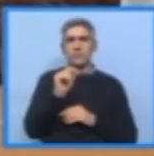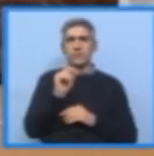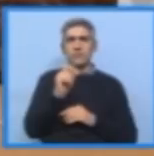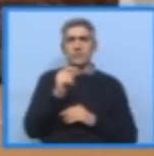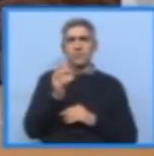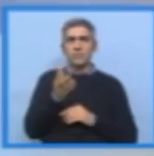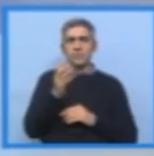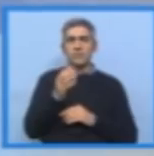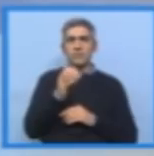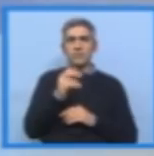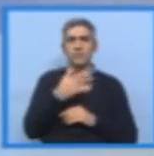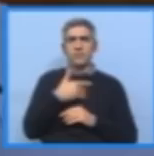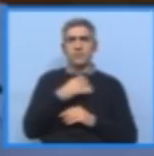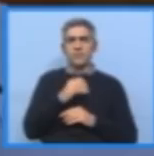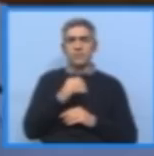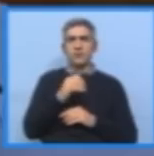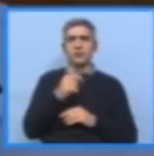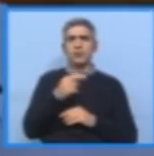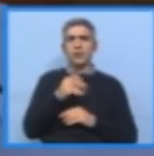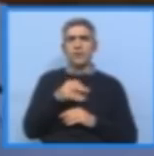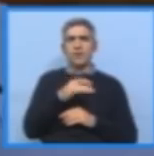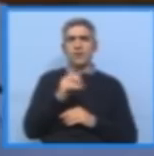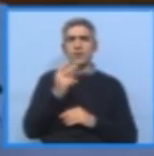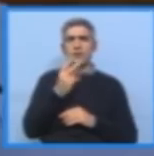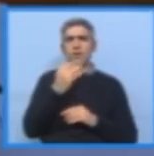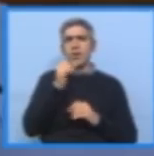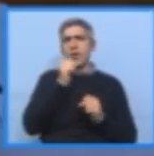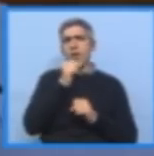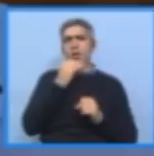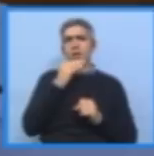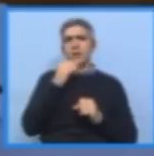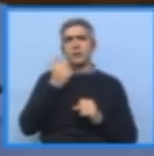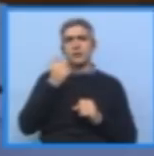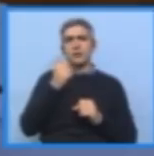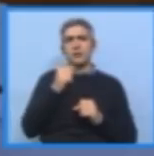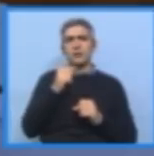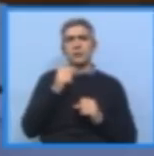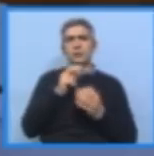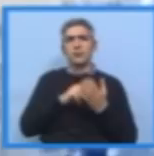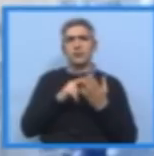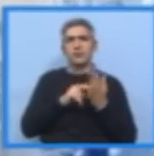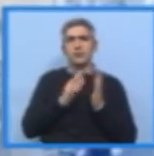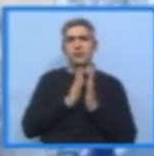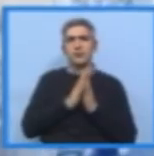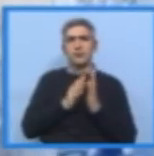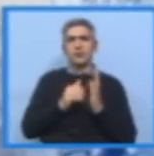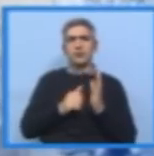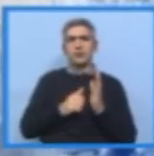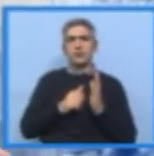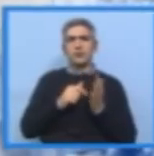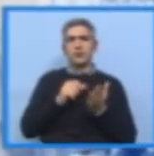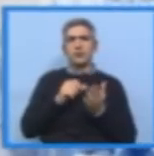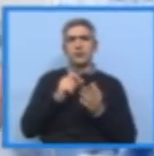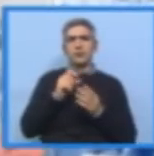muito rapidamente. O condáquio, tropário e condáquio são os cânticos centrais da liturgia, centrais,